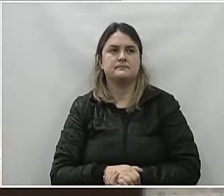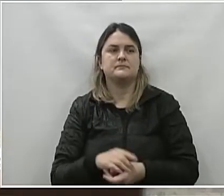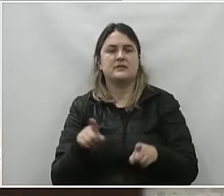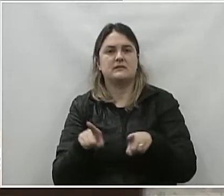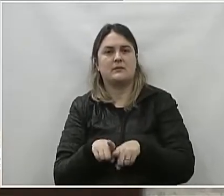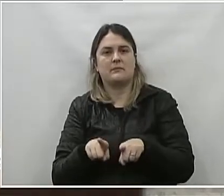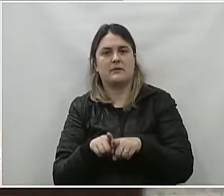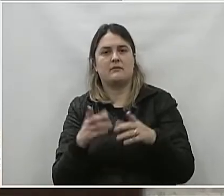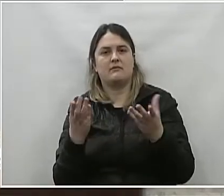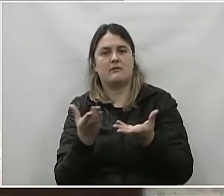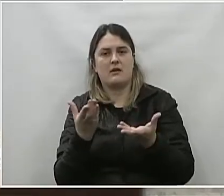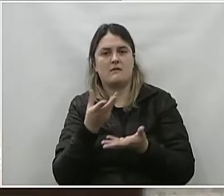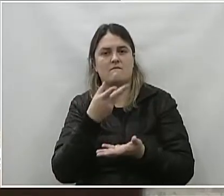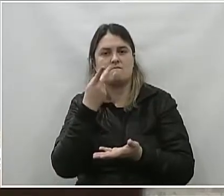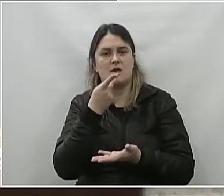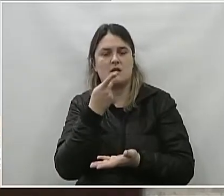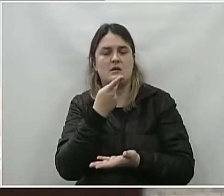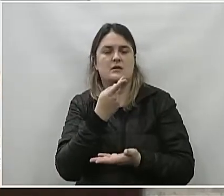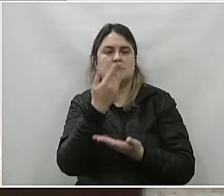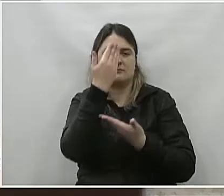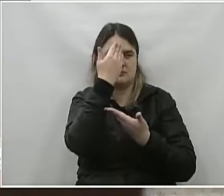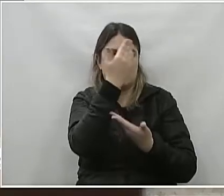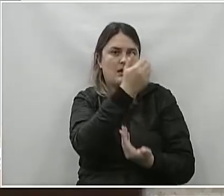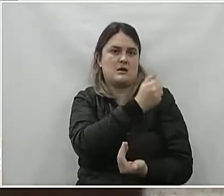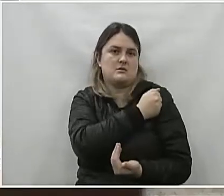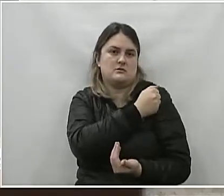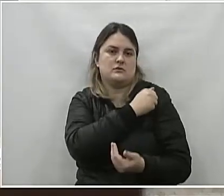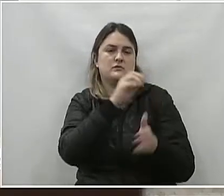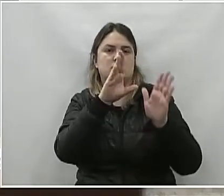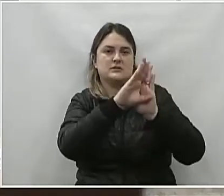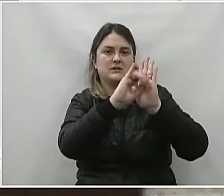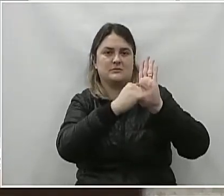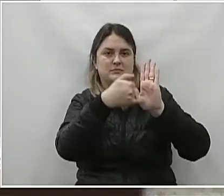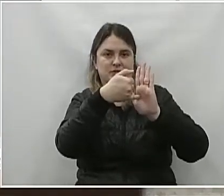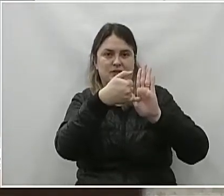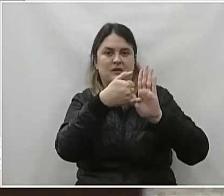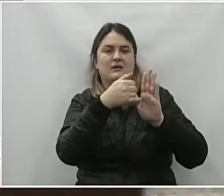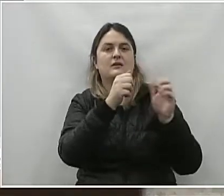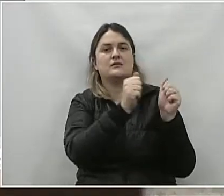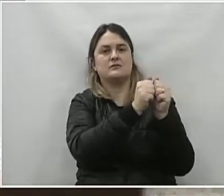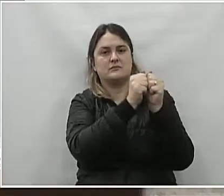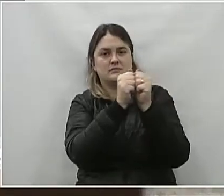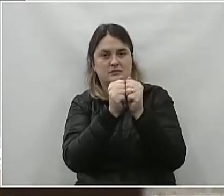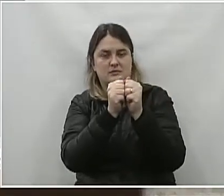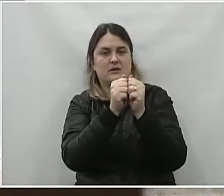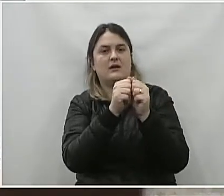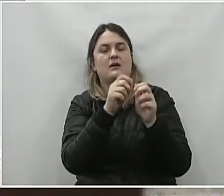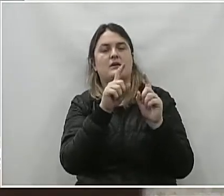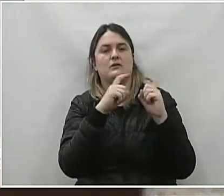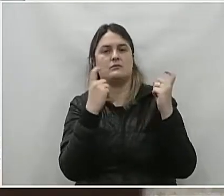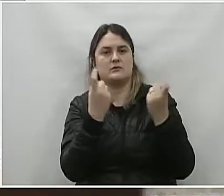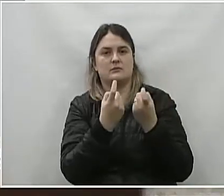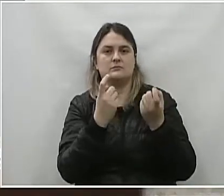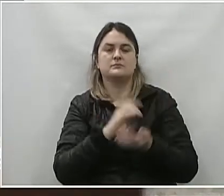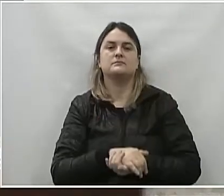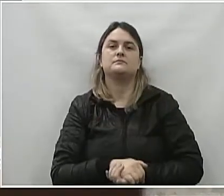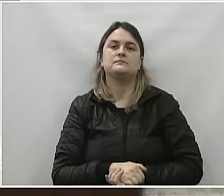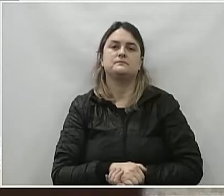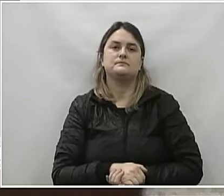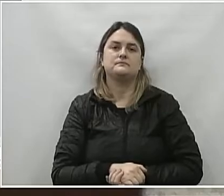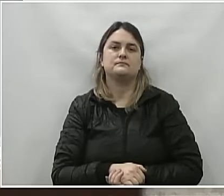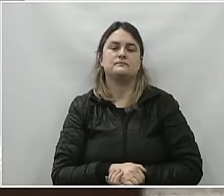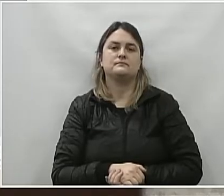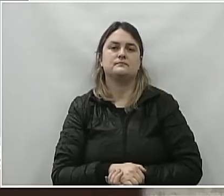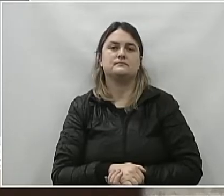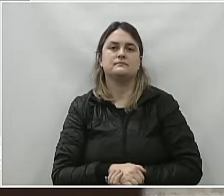também gostaria de agradecer a presença dos alunos do CEBJA que estão acompanhando a nossa sessão no